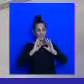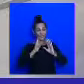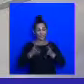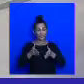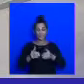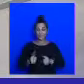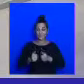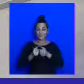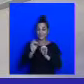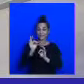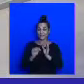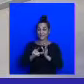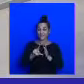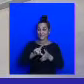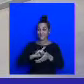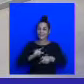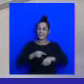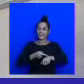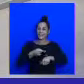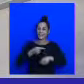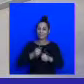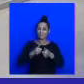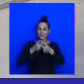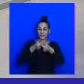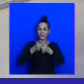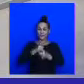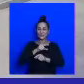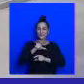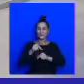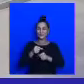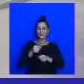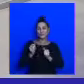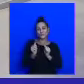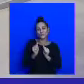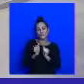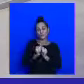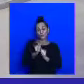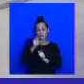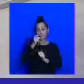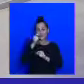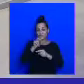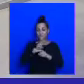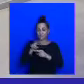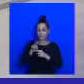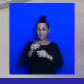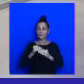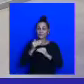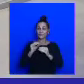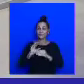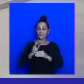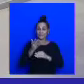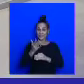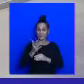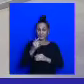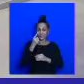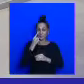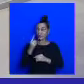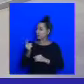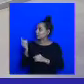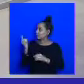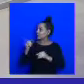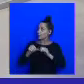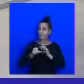já participaram de todo o procedimento prévio e agora vão acompanhar o sorteio bem de pertinho, fiscalizando cada passo. Bom, tá aqui primeiro o